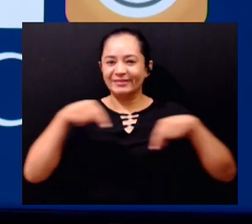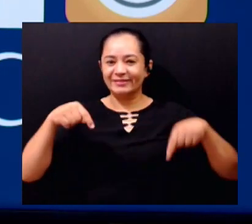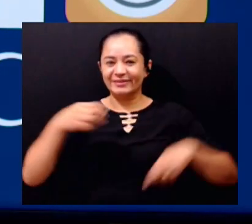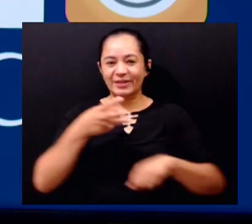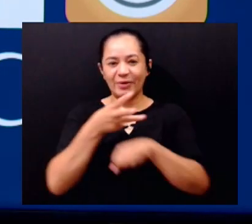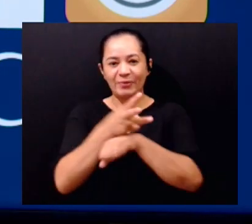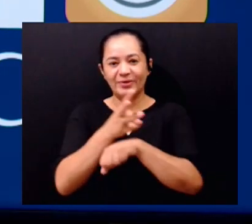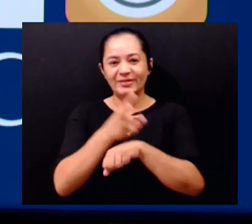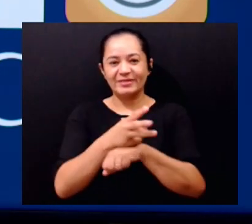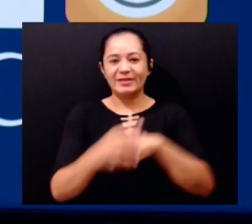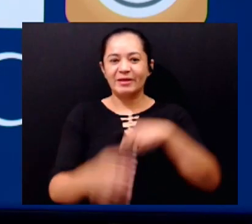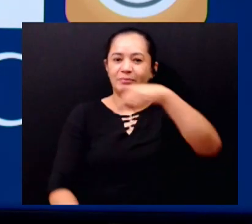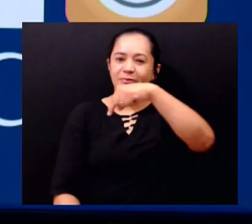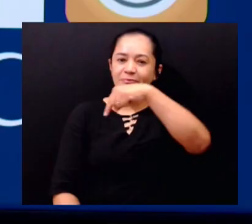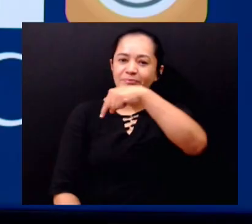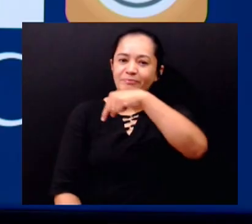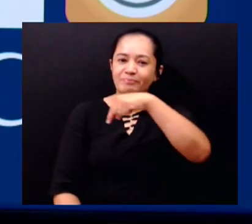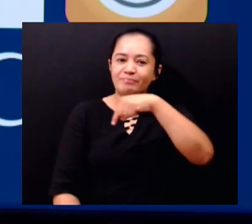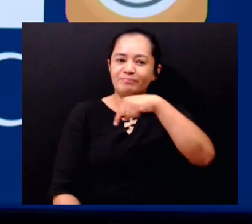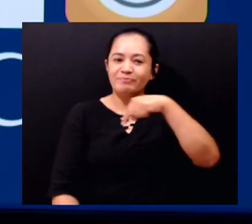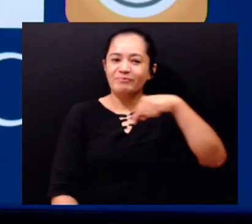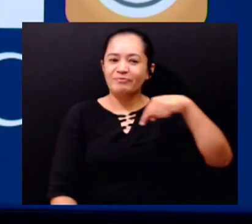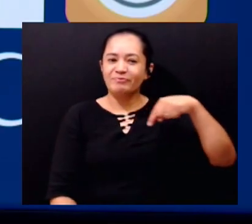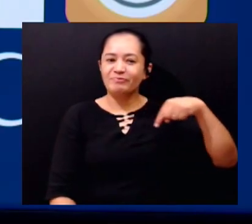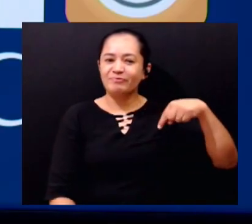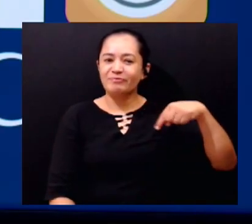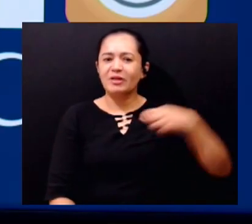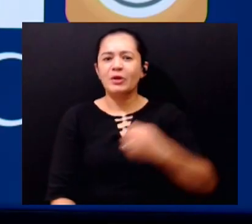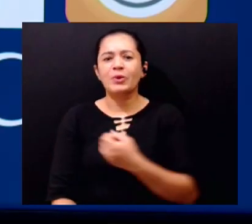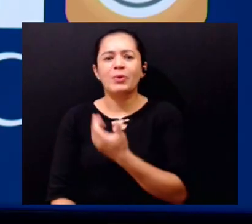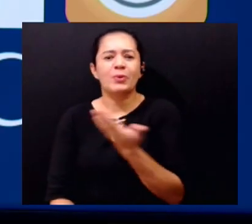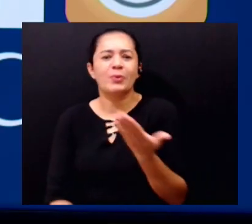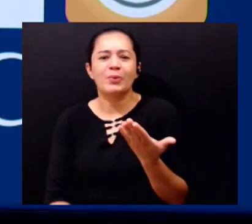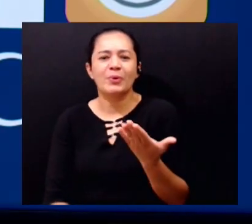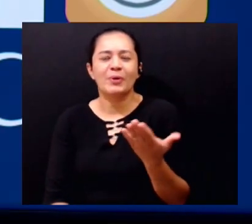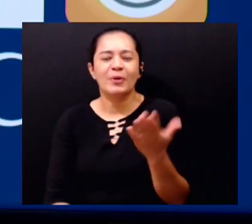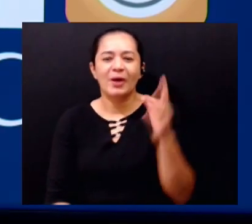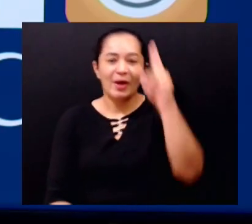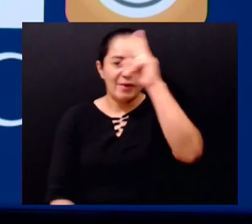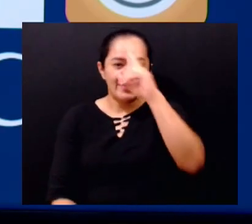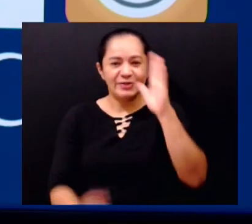dizendo qual o quadrinho que marcou a sua vida.